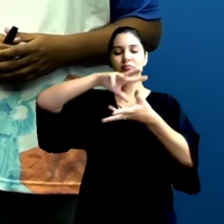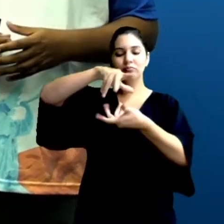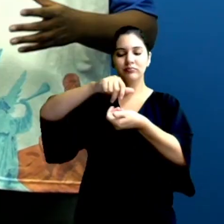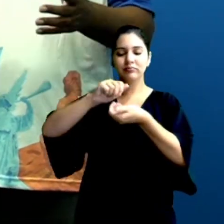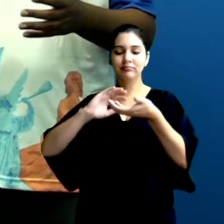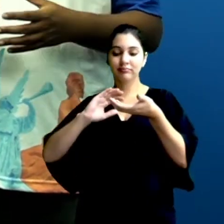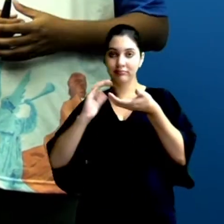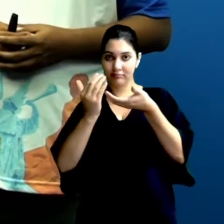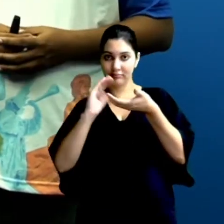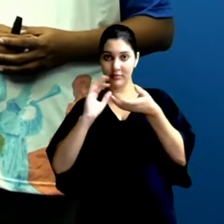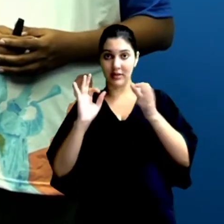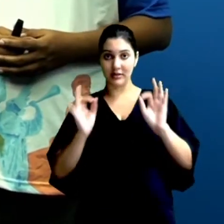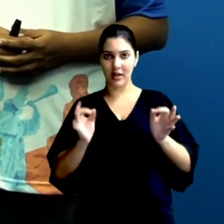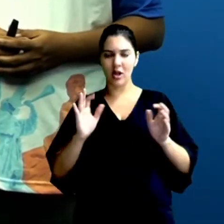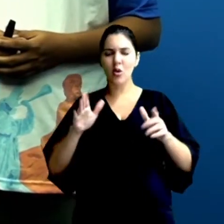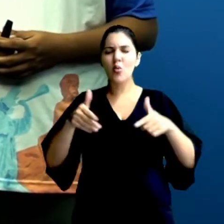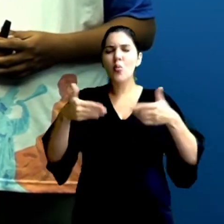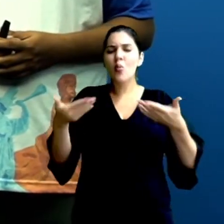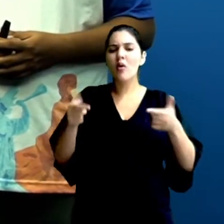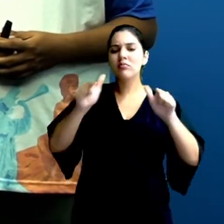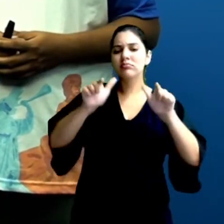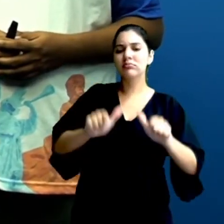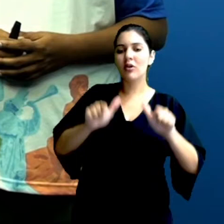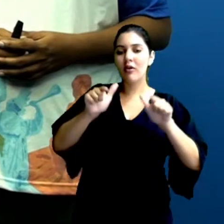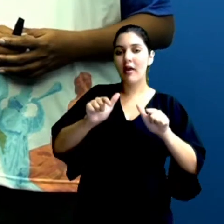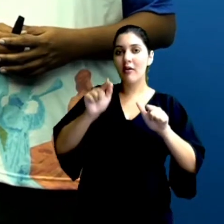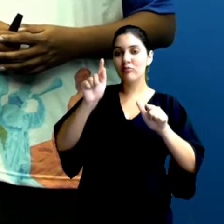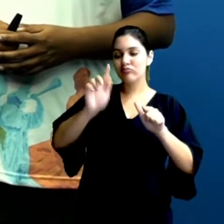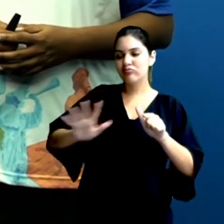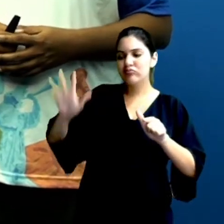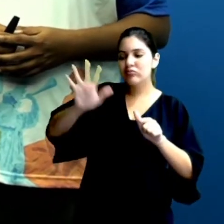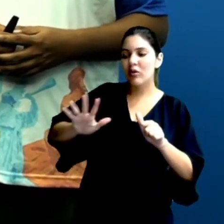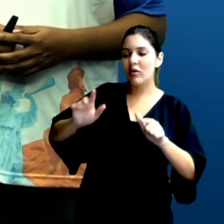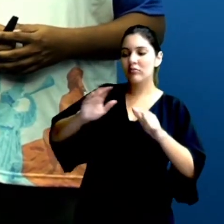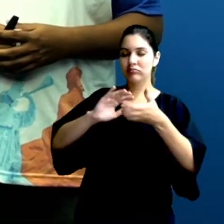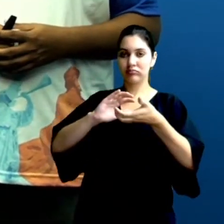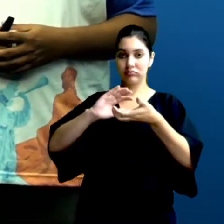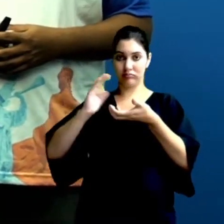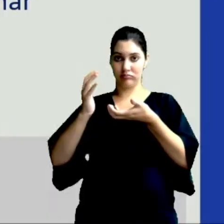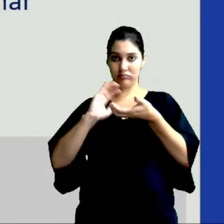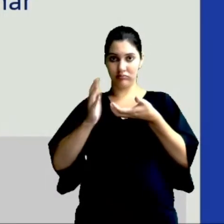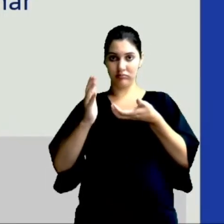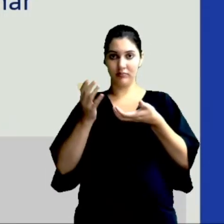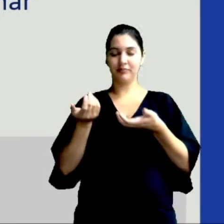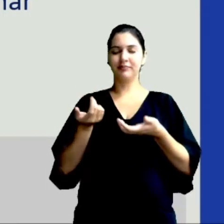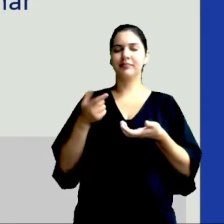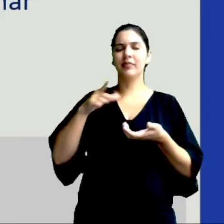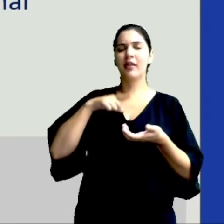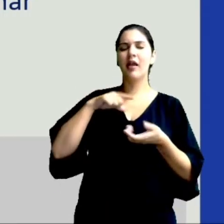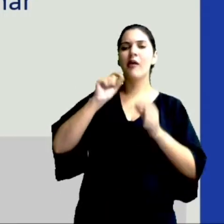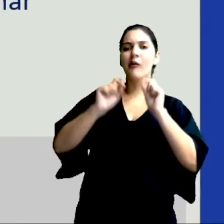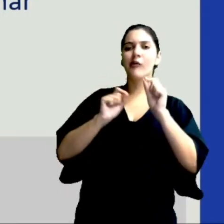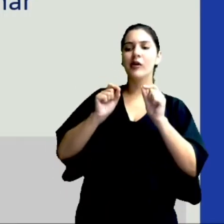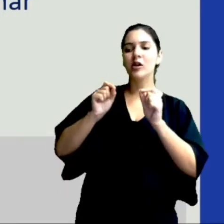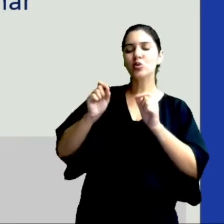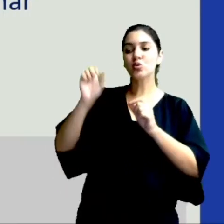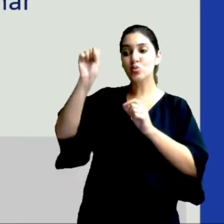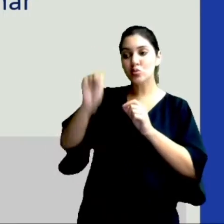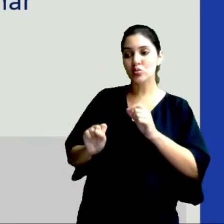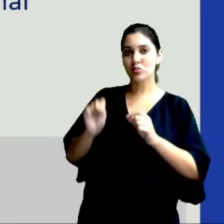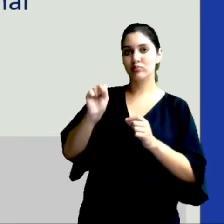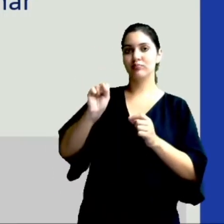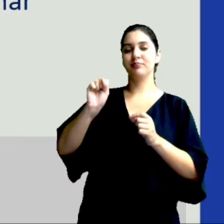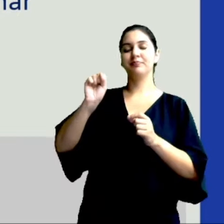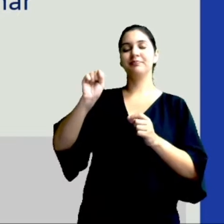certo? Qual a localização geográfica do Oriente Médio? Localizado no sudoeste da Ásia, o Oriente